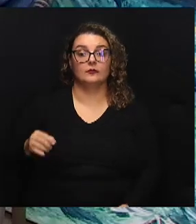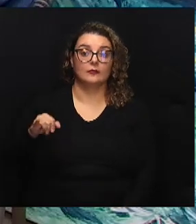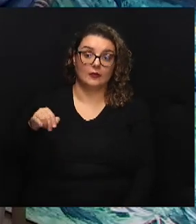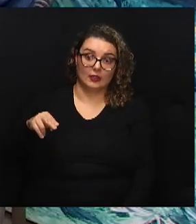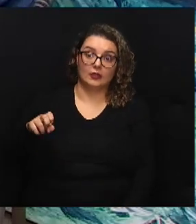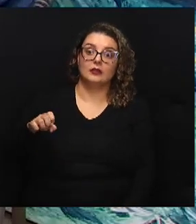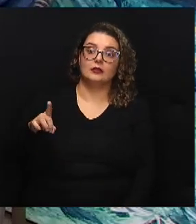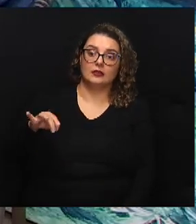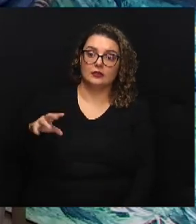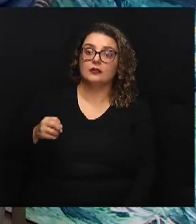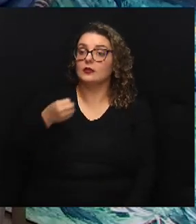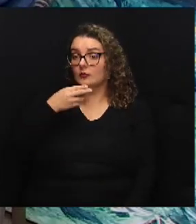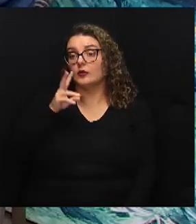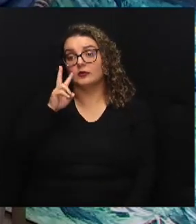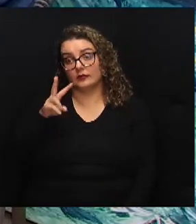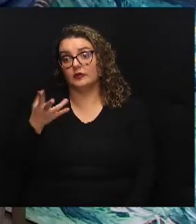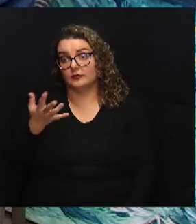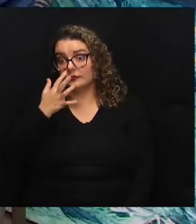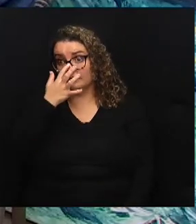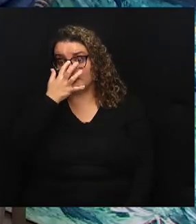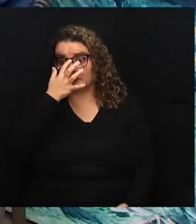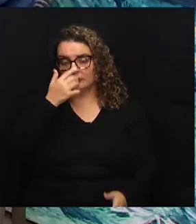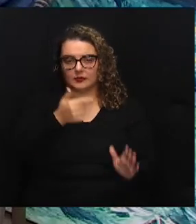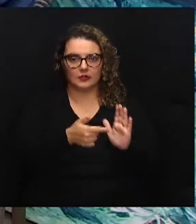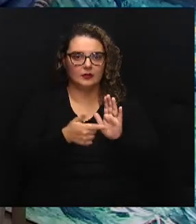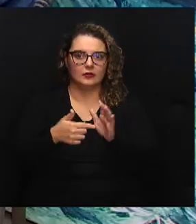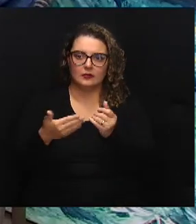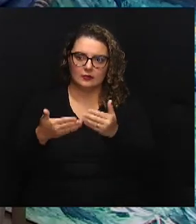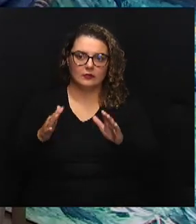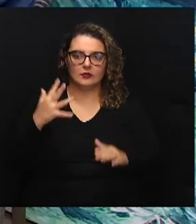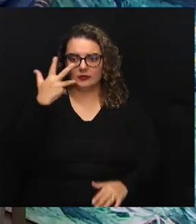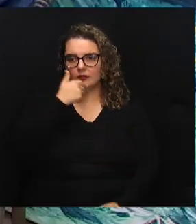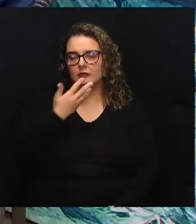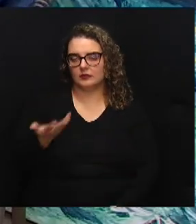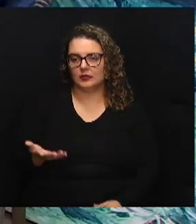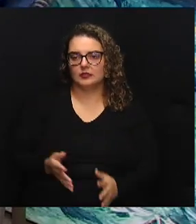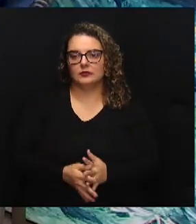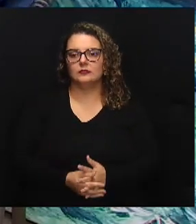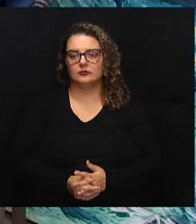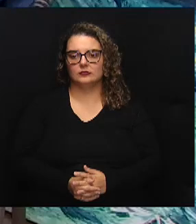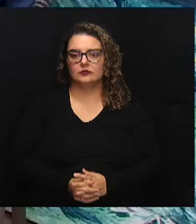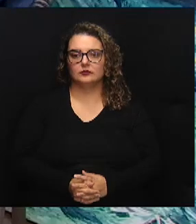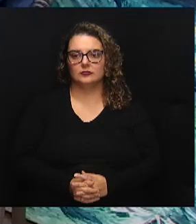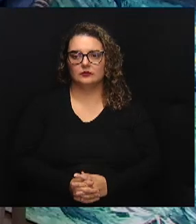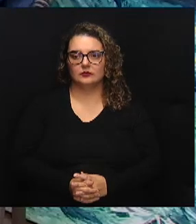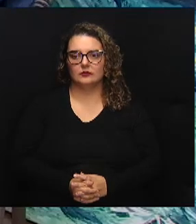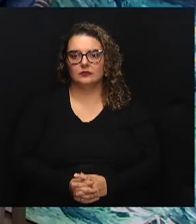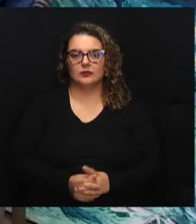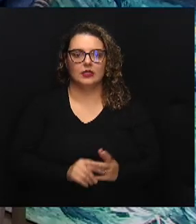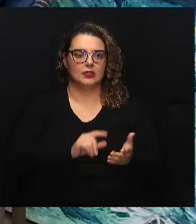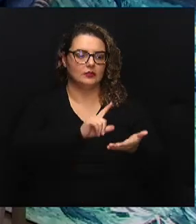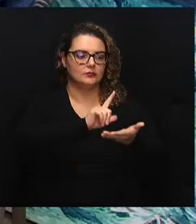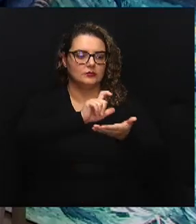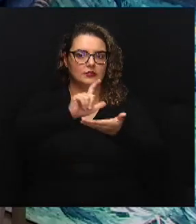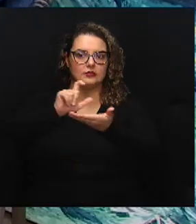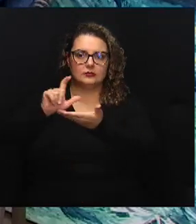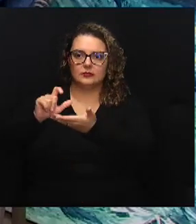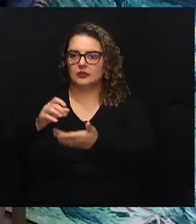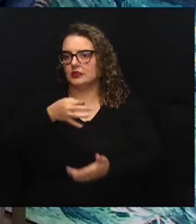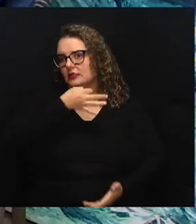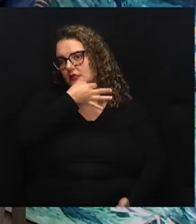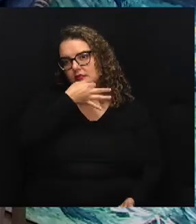a pena ver. É uma exposição, uma bela exposição. E as fotografias,